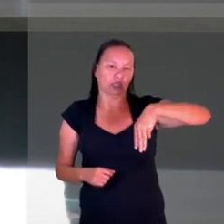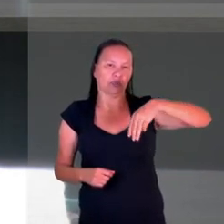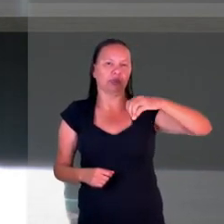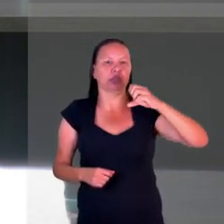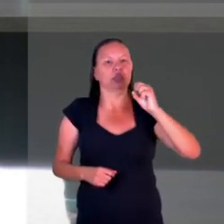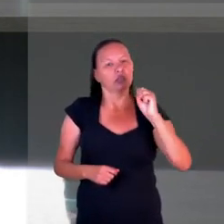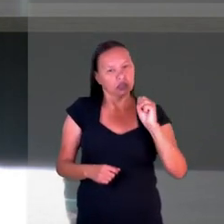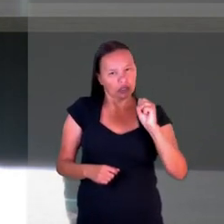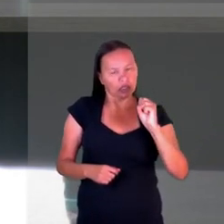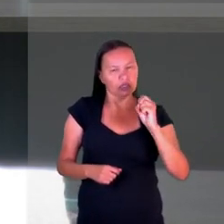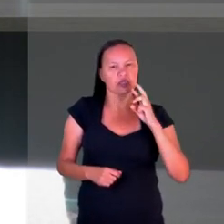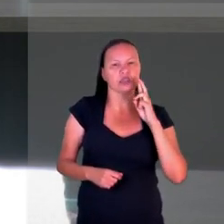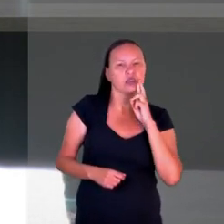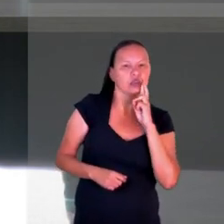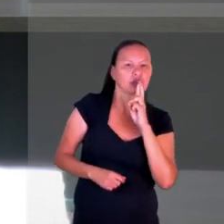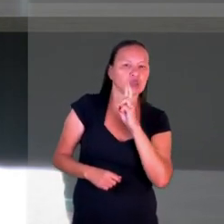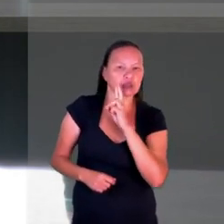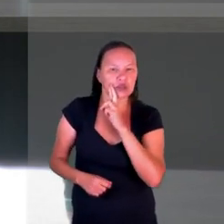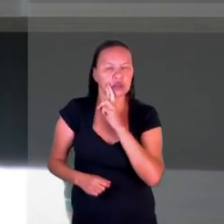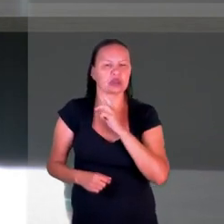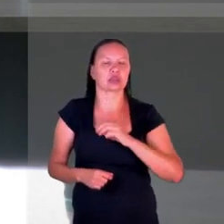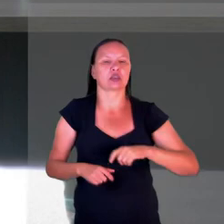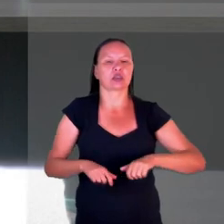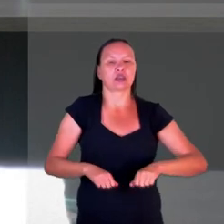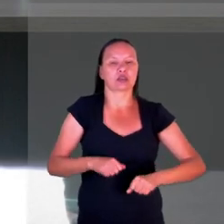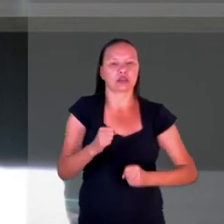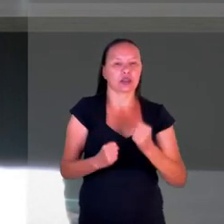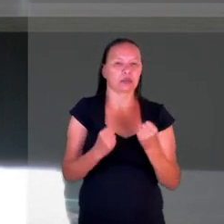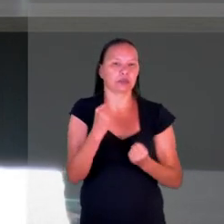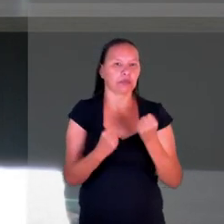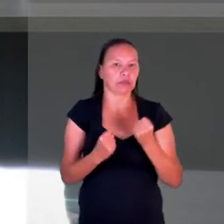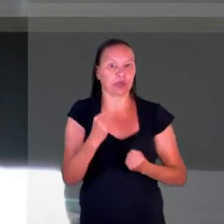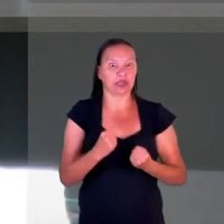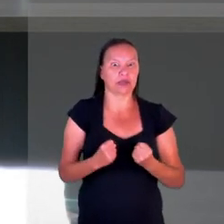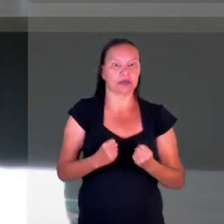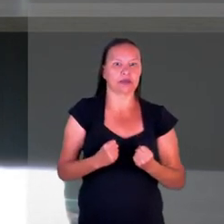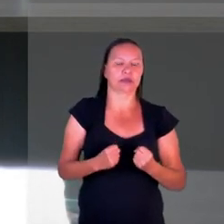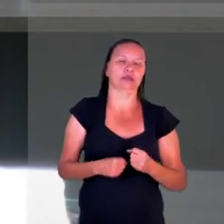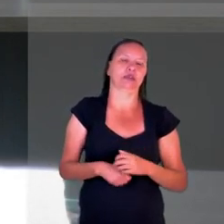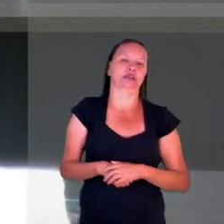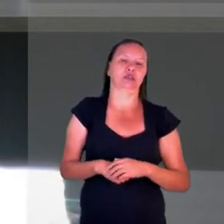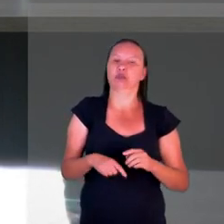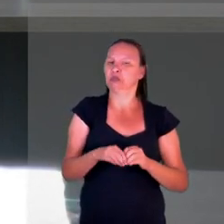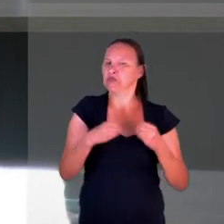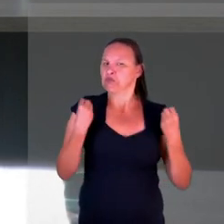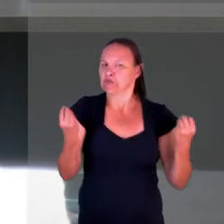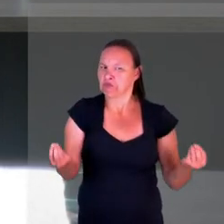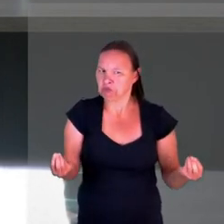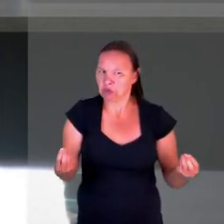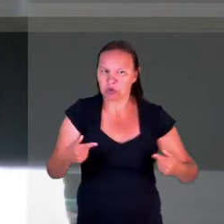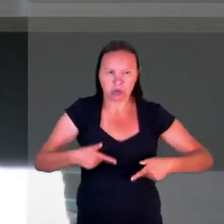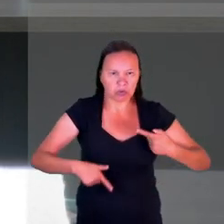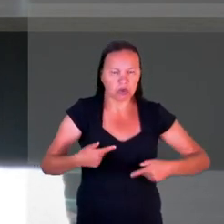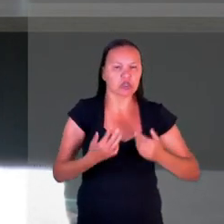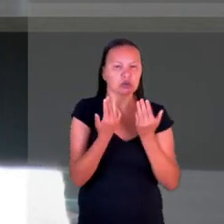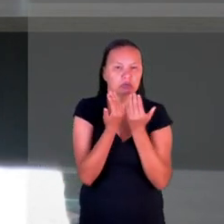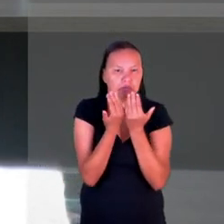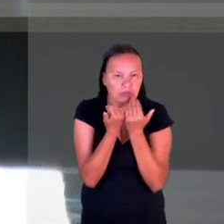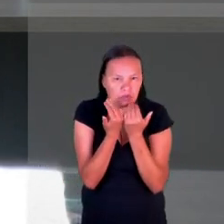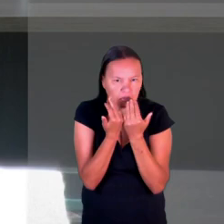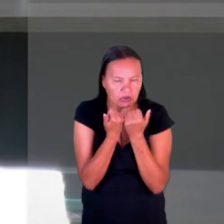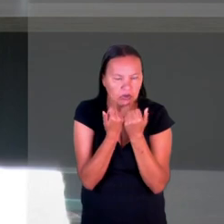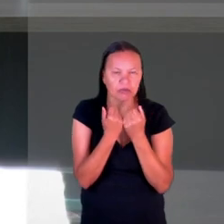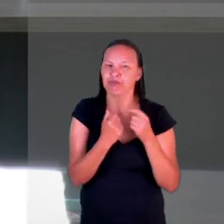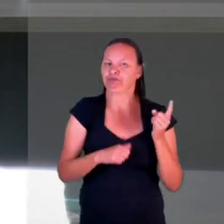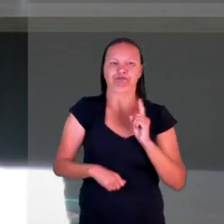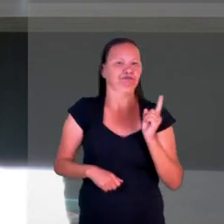de restaurantes e de empresas né Eh como uma política alimentar Essa não é a